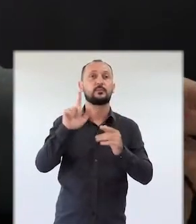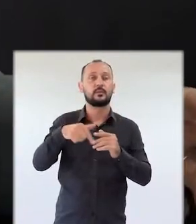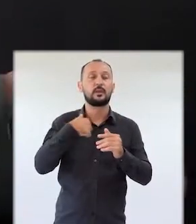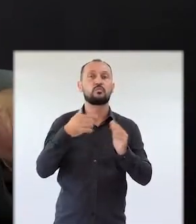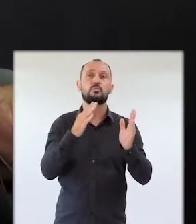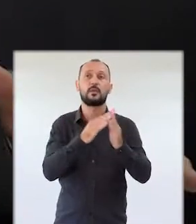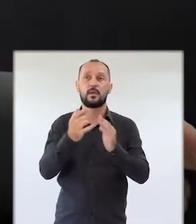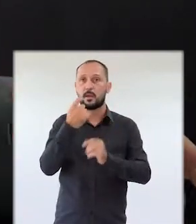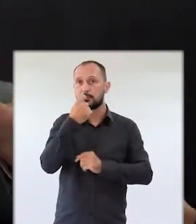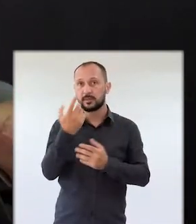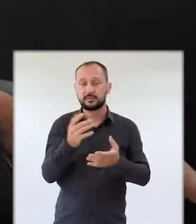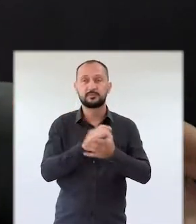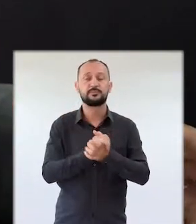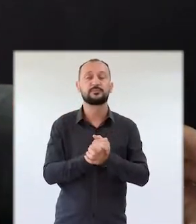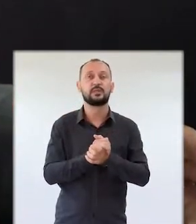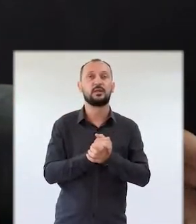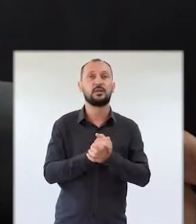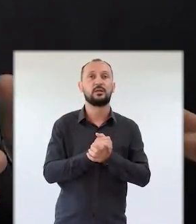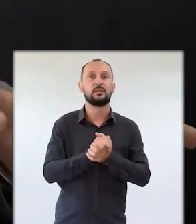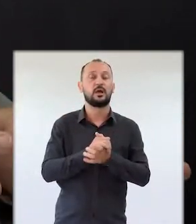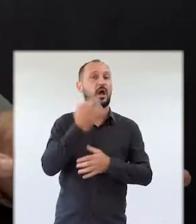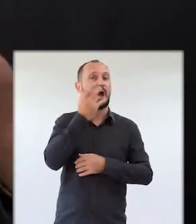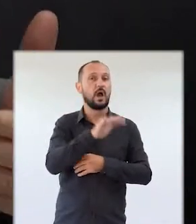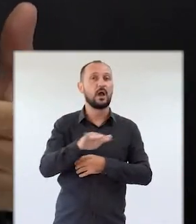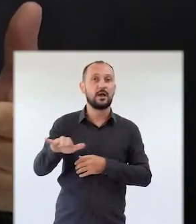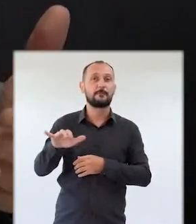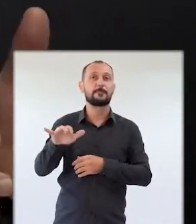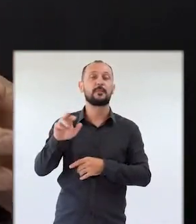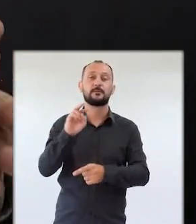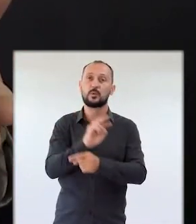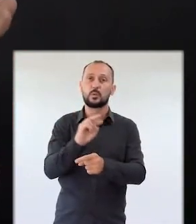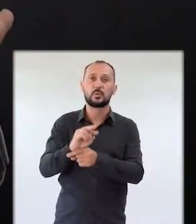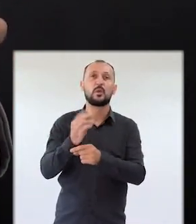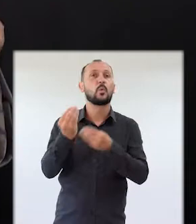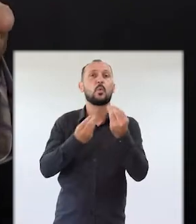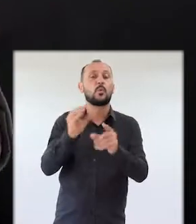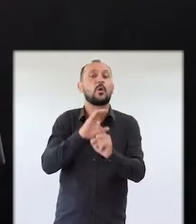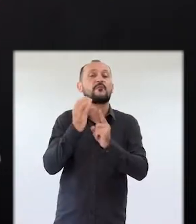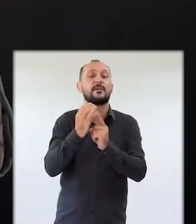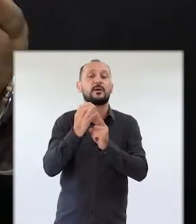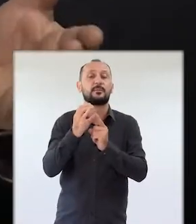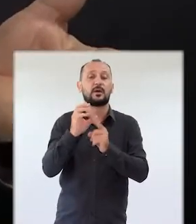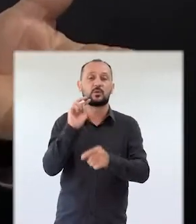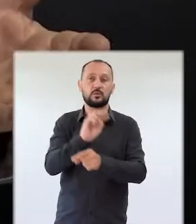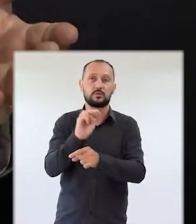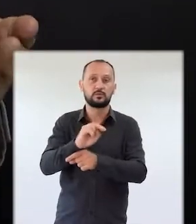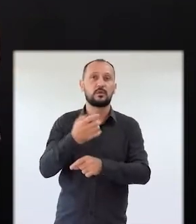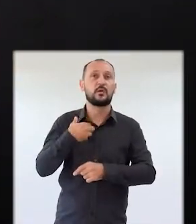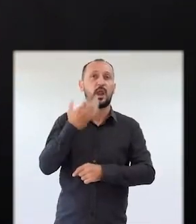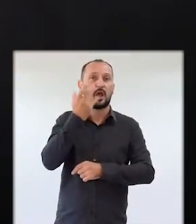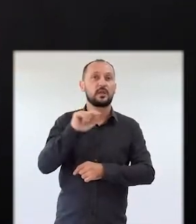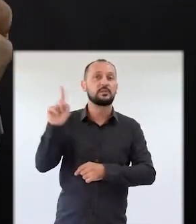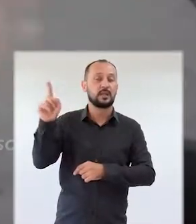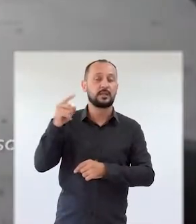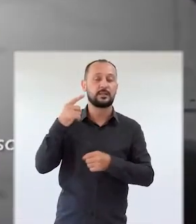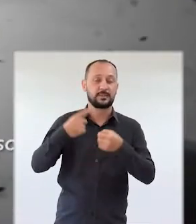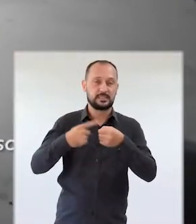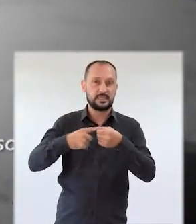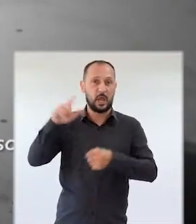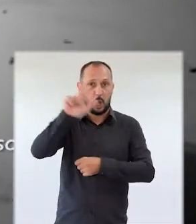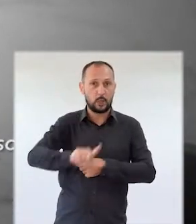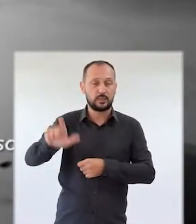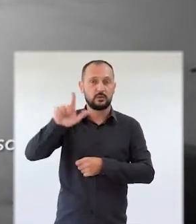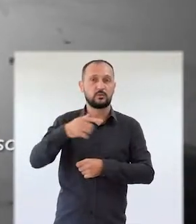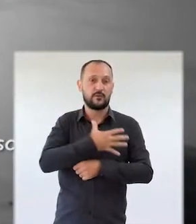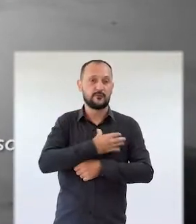eram criadas quase que comunitariamente. Quando eu era menino em Londrina, que é a minha cidade, eu não era filho só do meu pai e da minha mãe, eu era filho, entre aspas,